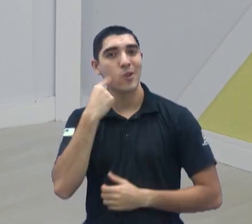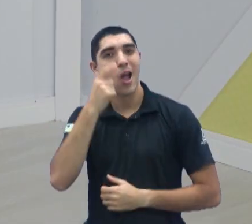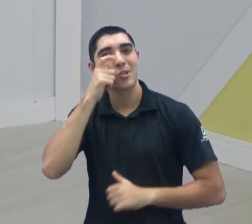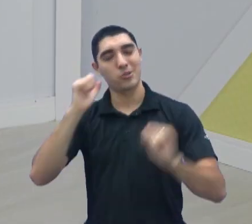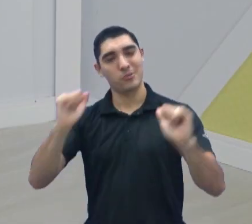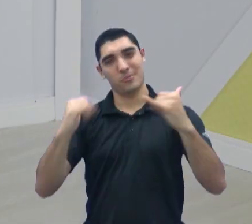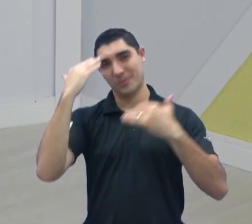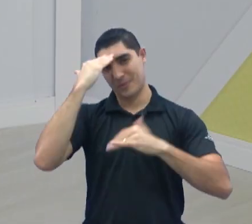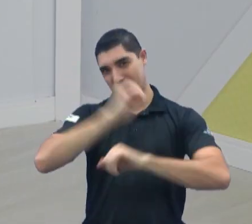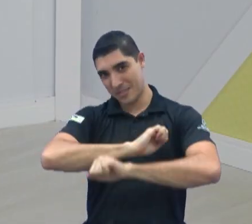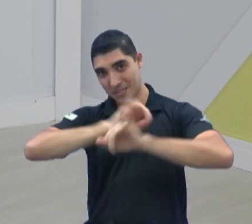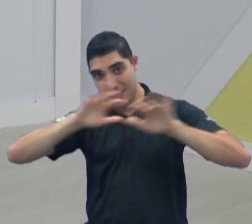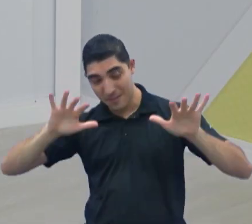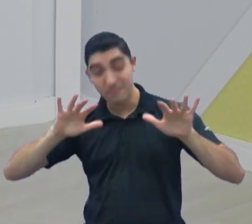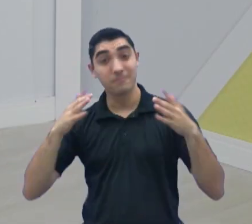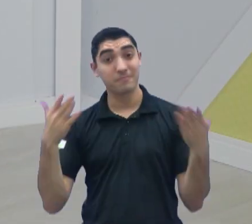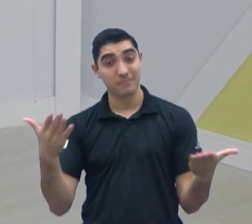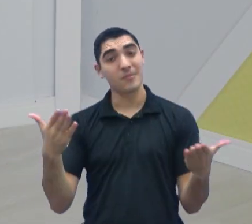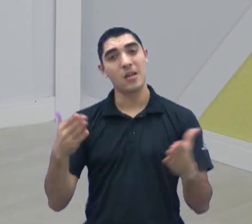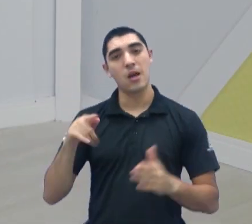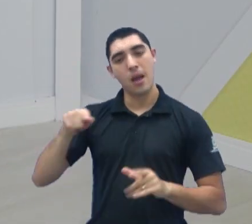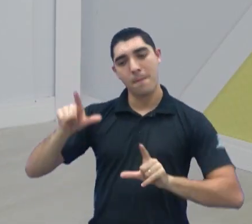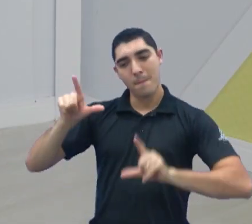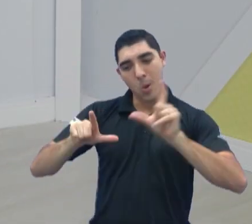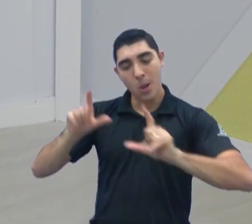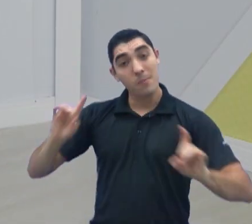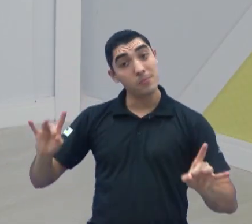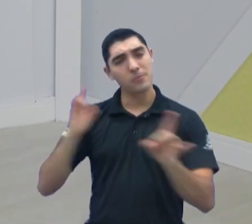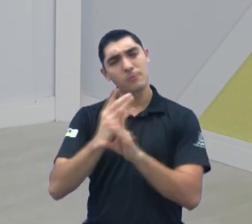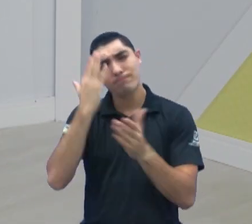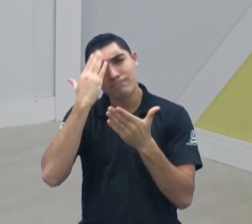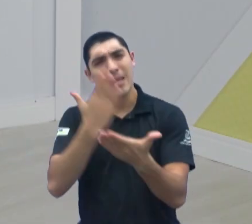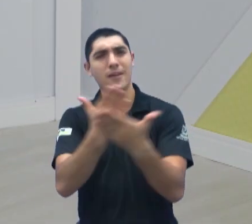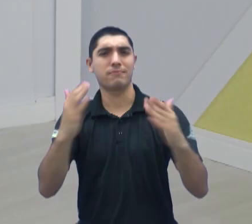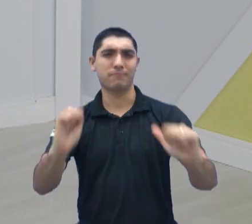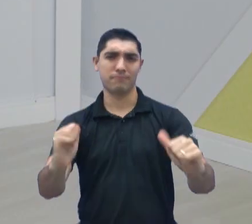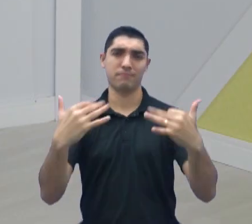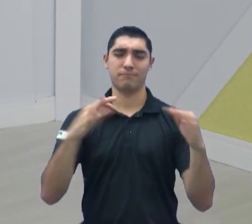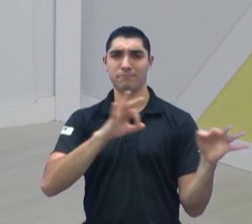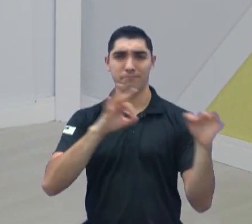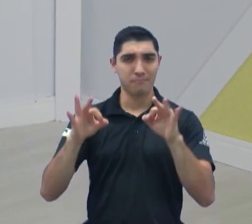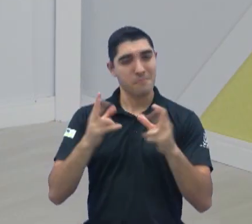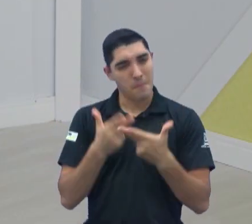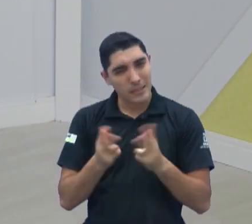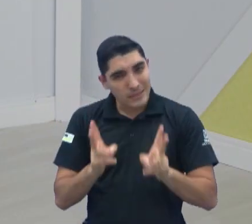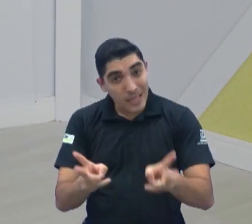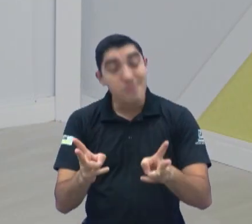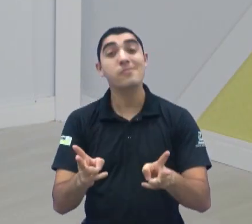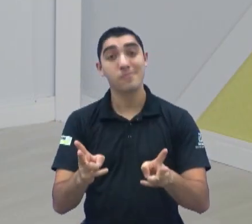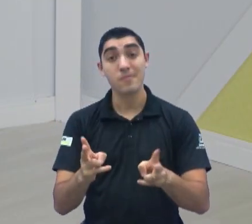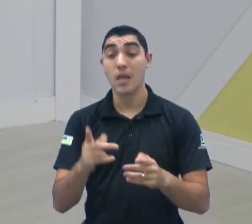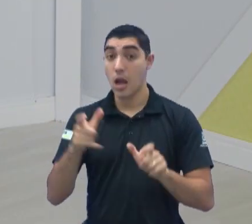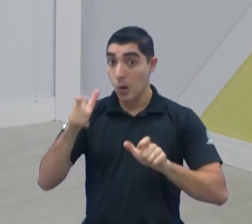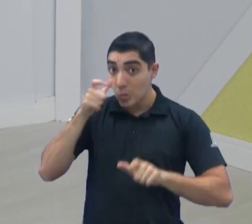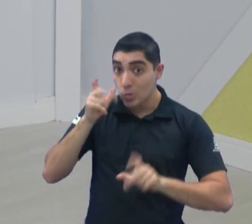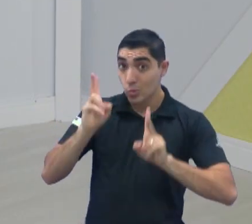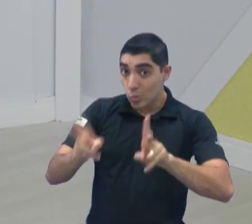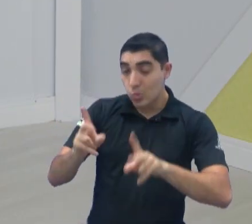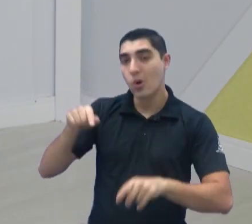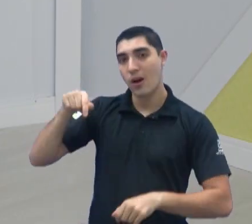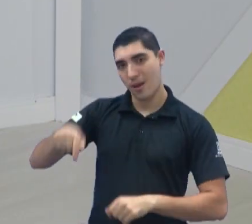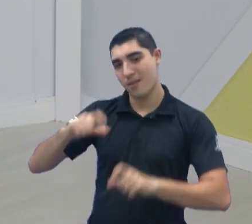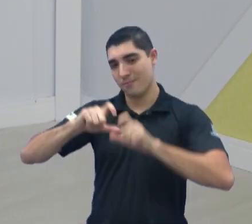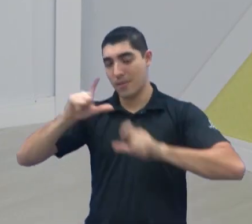acompanha o nosso programa. Nós vamos chegando ao final do Hora de hoje, agradecendo a sua audiência, a sua paciência. Você fica agora com a programação da TV Câmara.